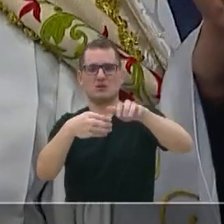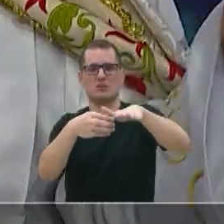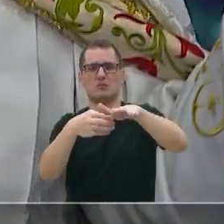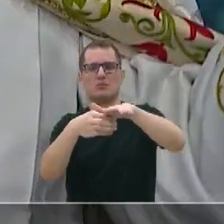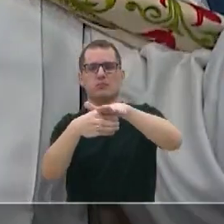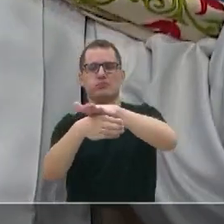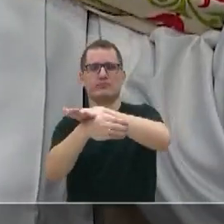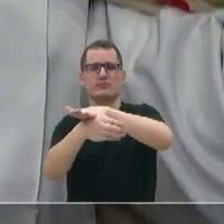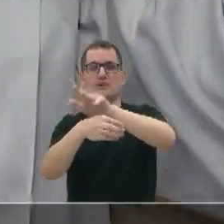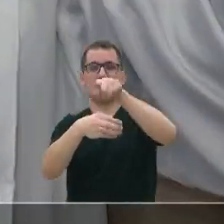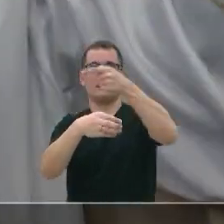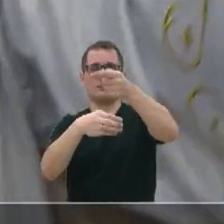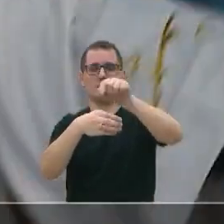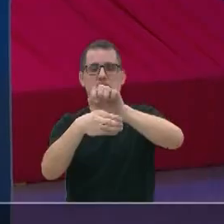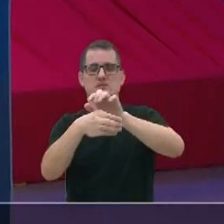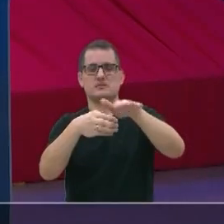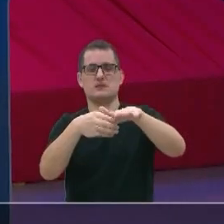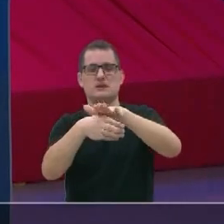ele vai